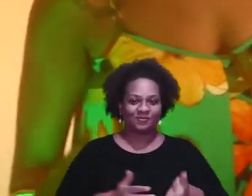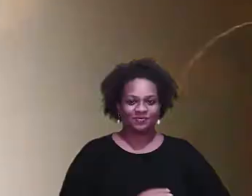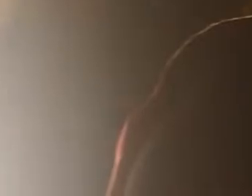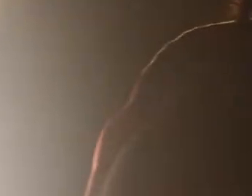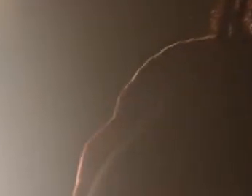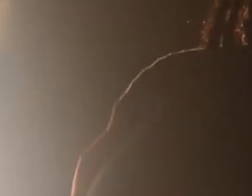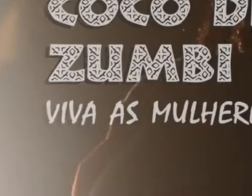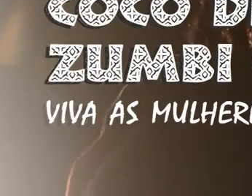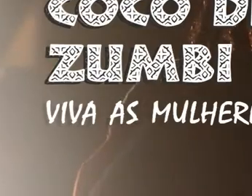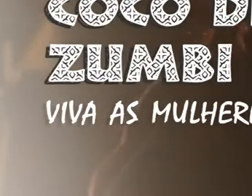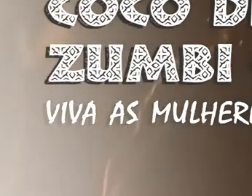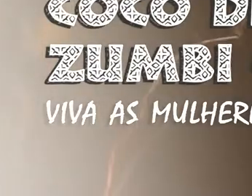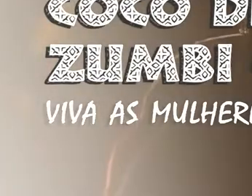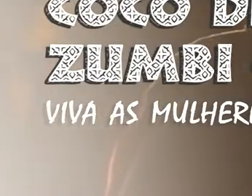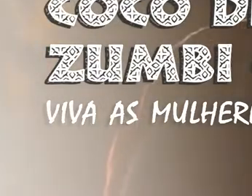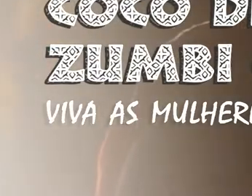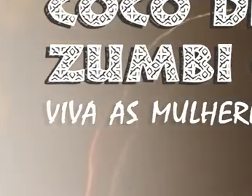Ubingada.